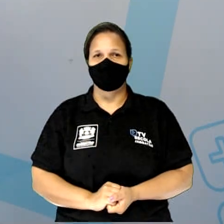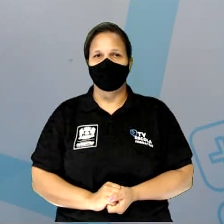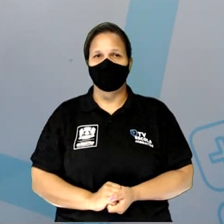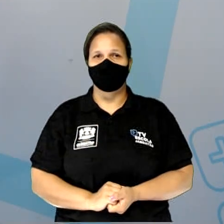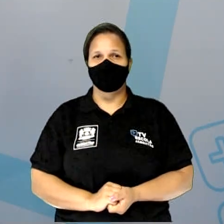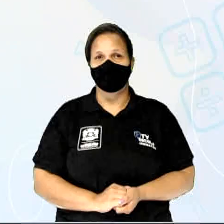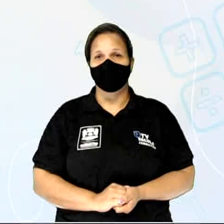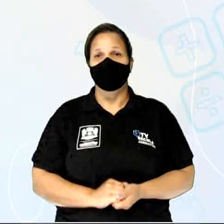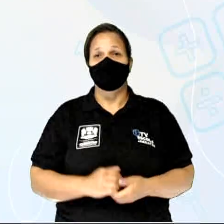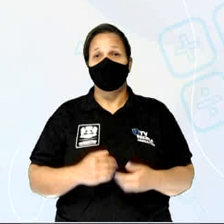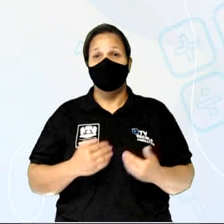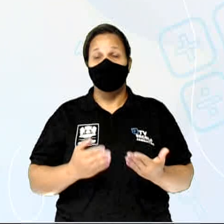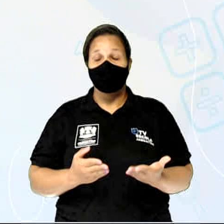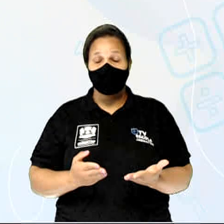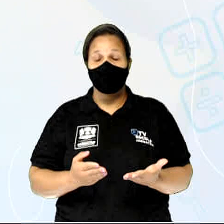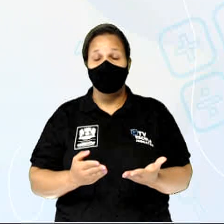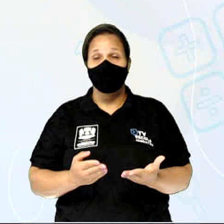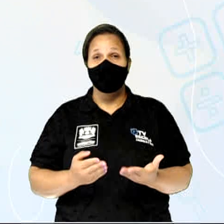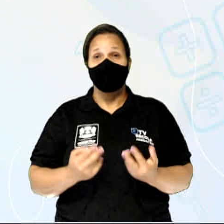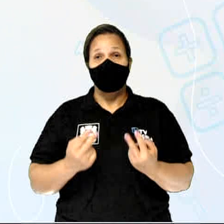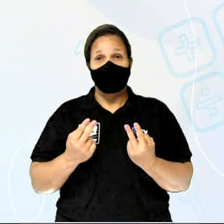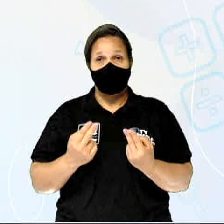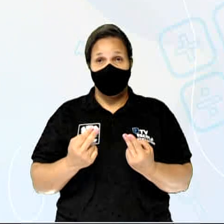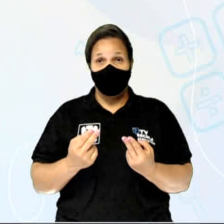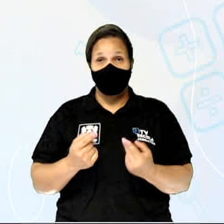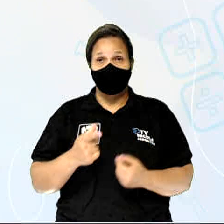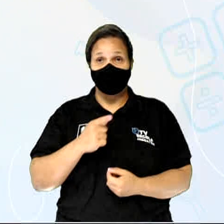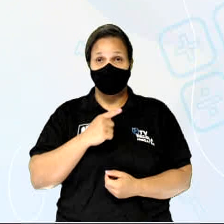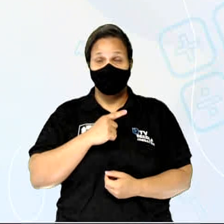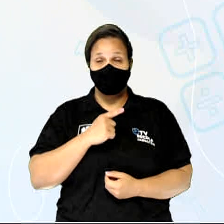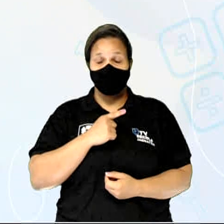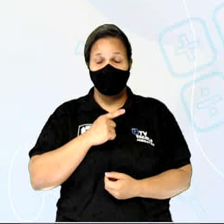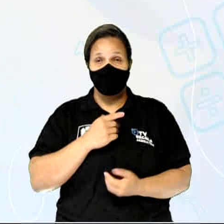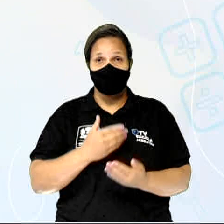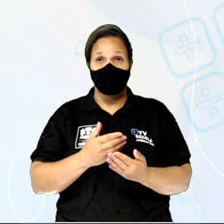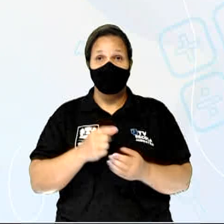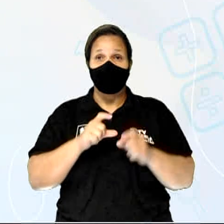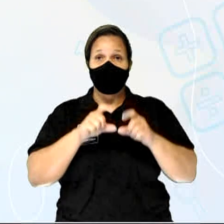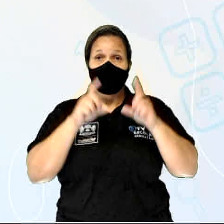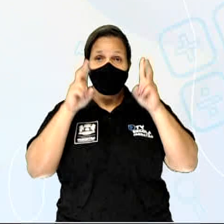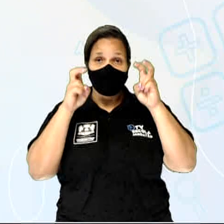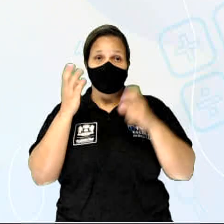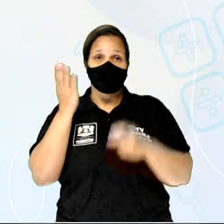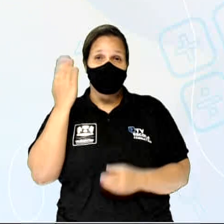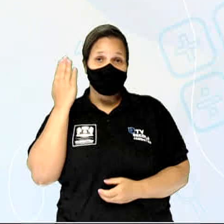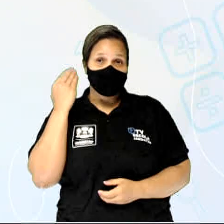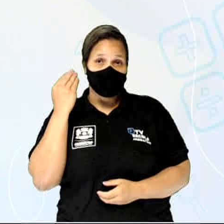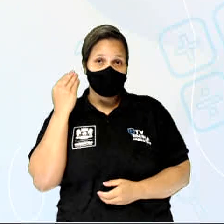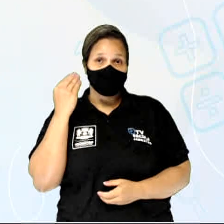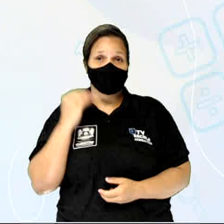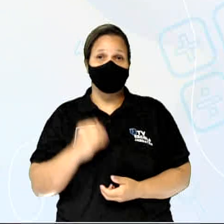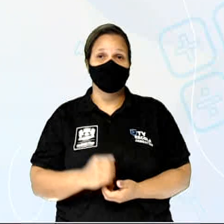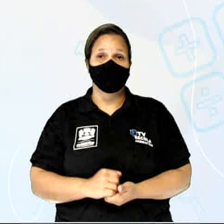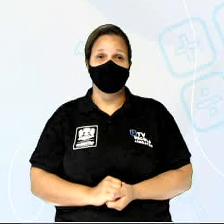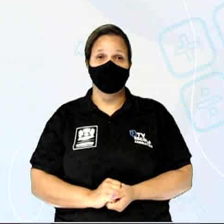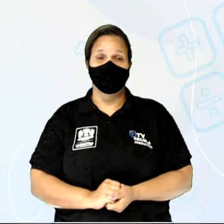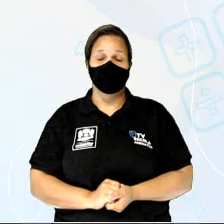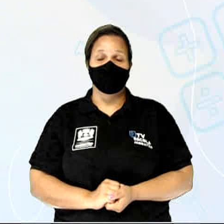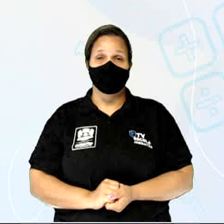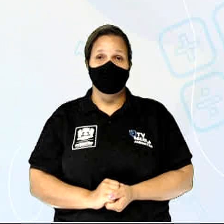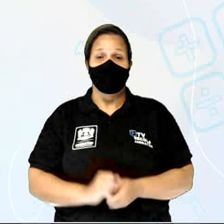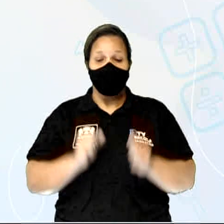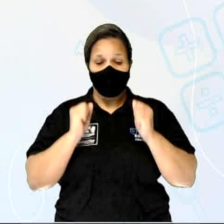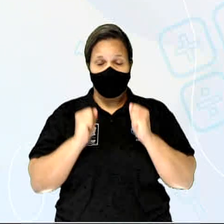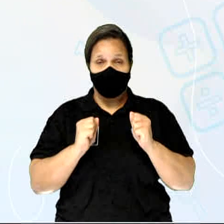Assim como na zero conditional, na first conditional, eu também posso modificar